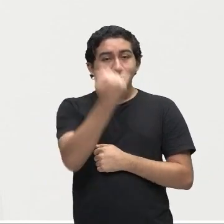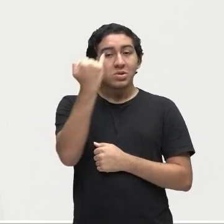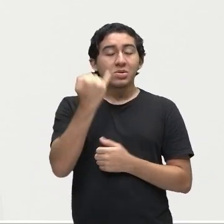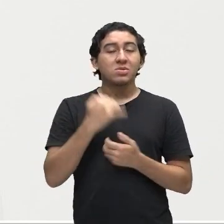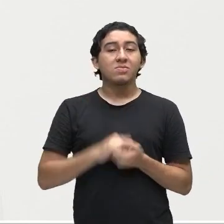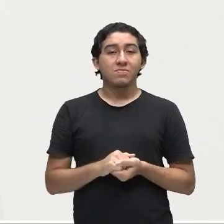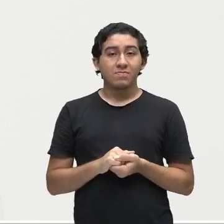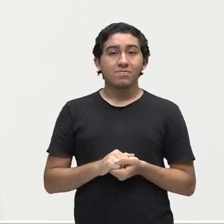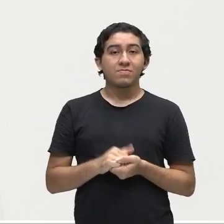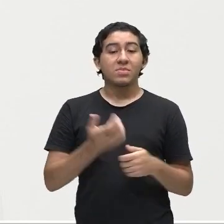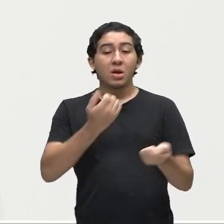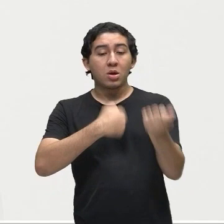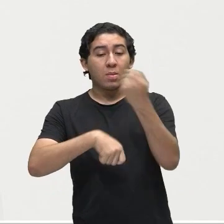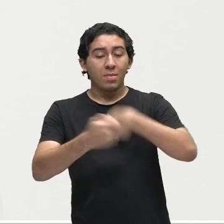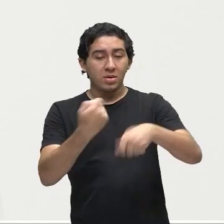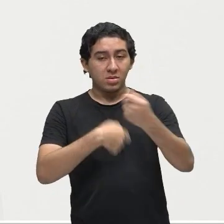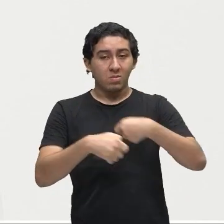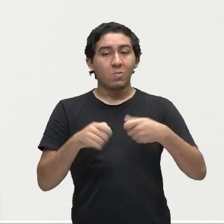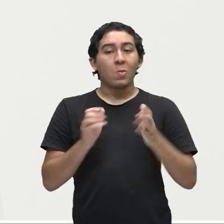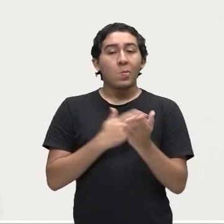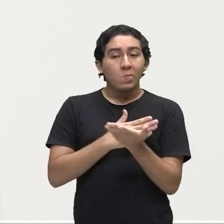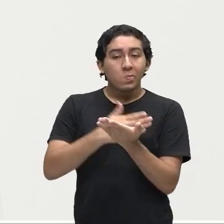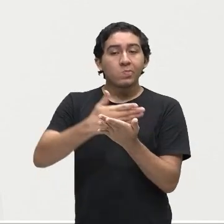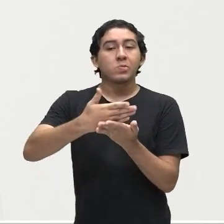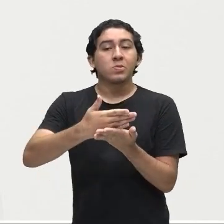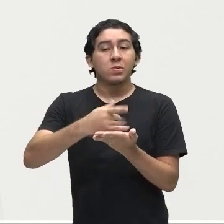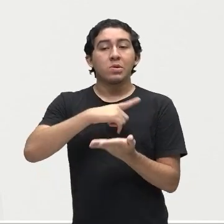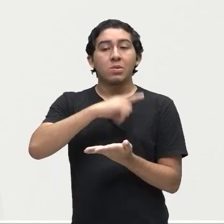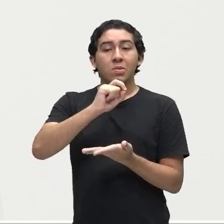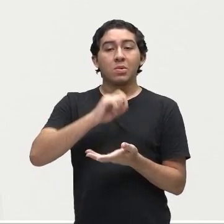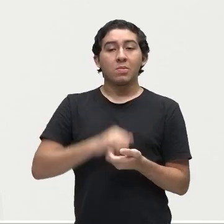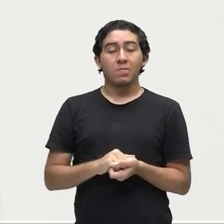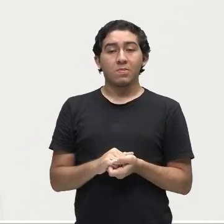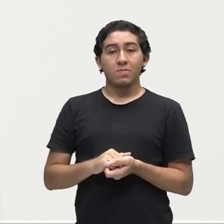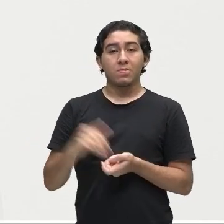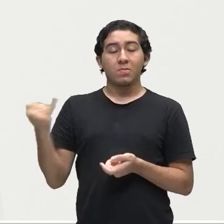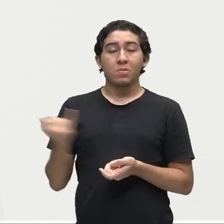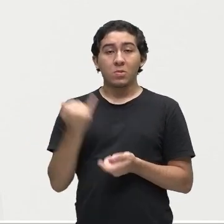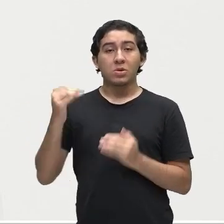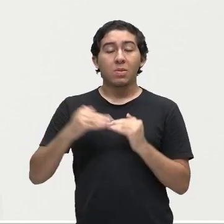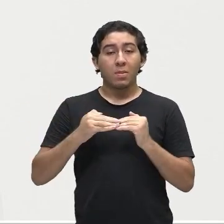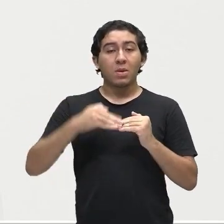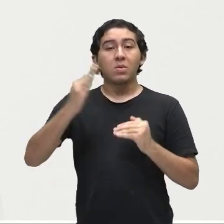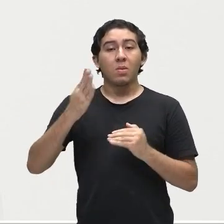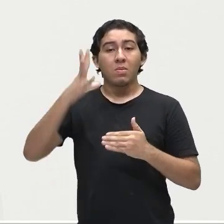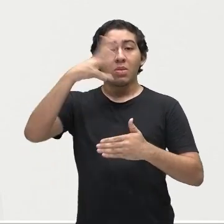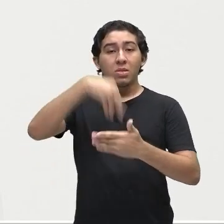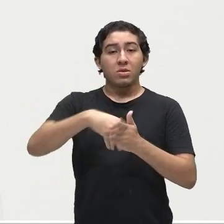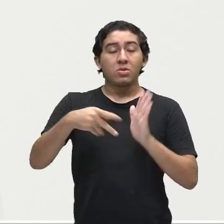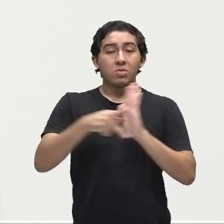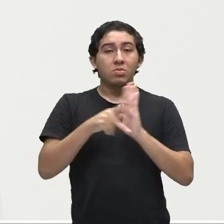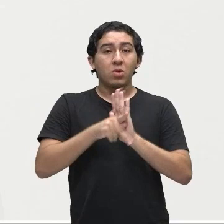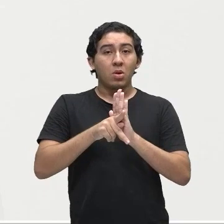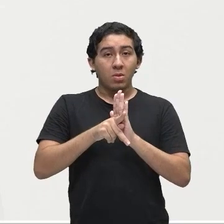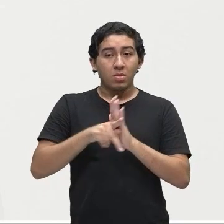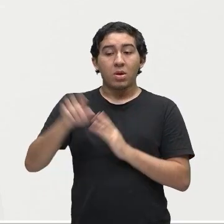comerciais, então, passaram a ter cada vez mais uma importância maior dentro do continente europeu,